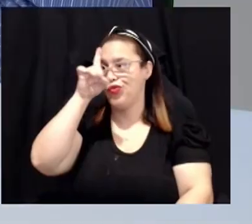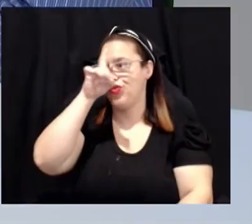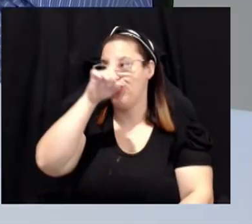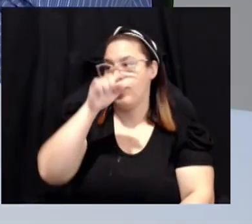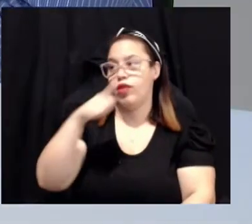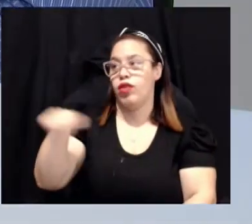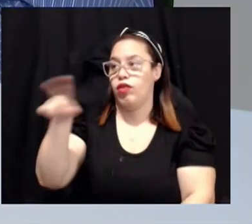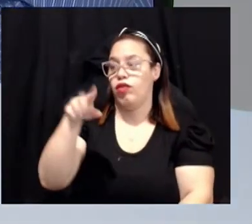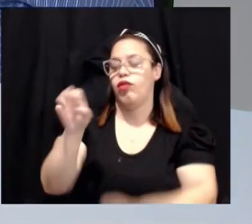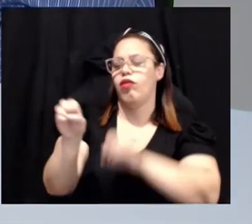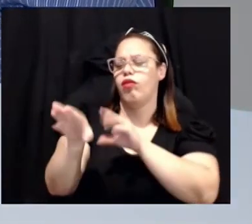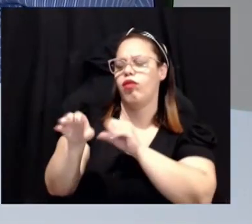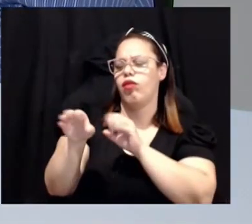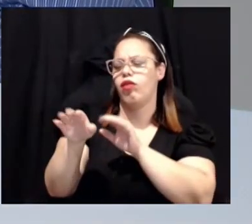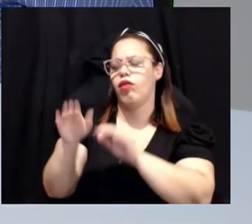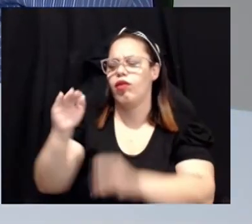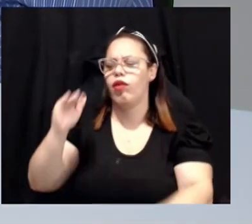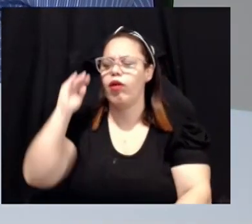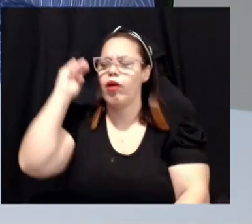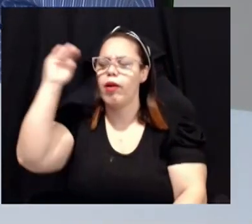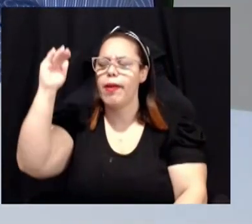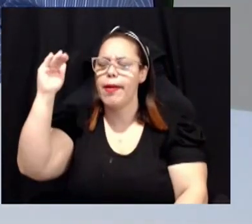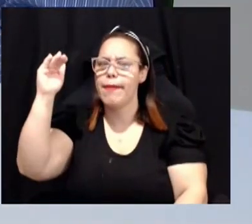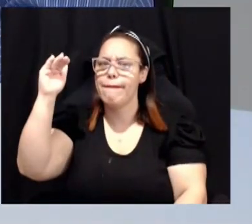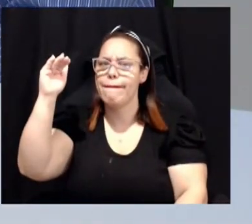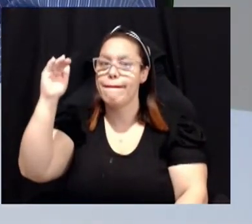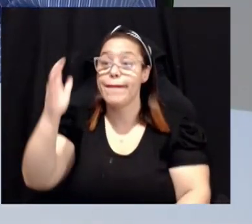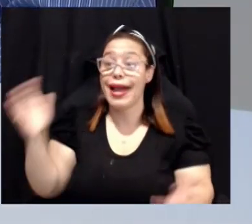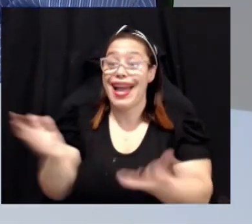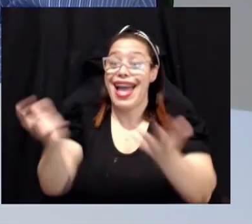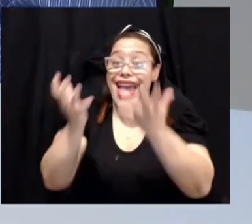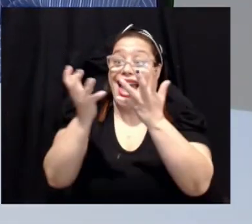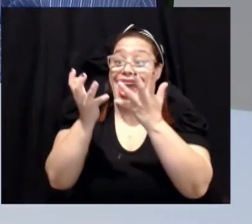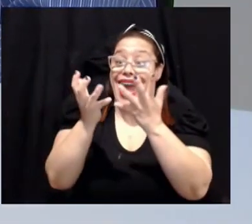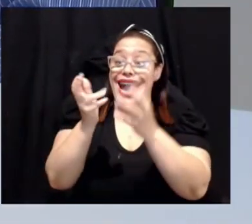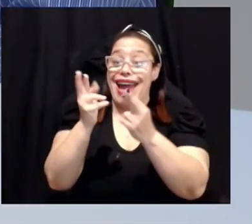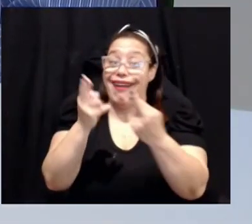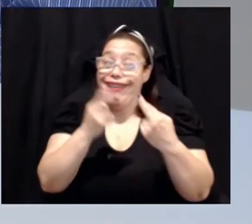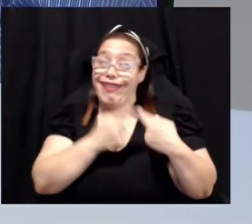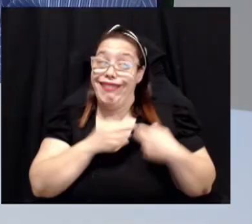os adultos a questão da motivação no que diz respeito, por exemplo,